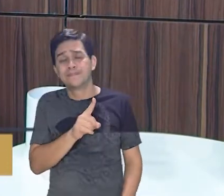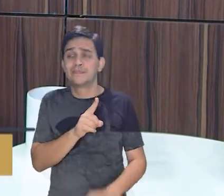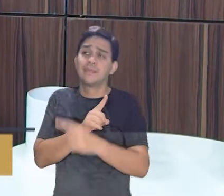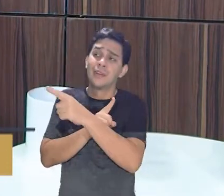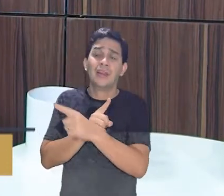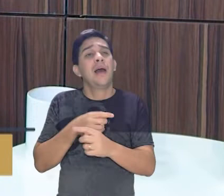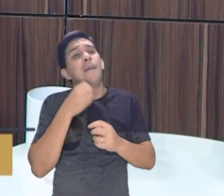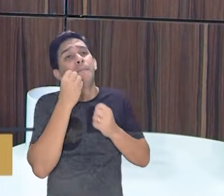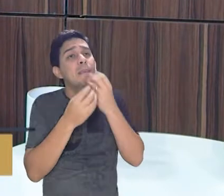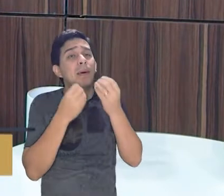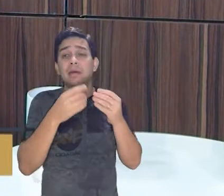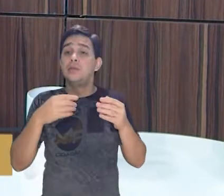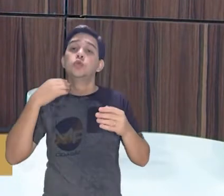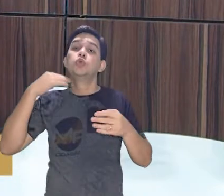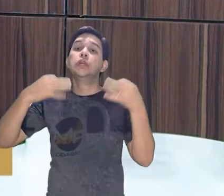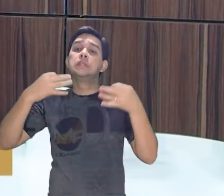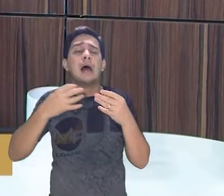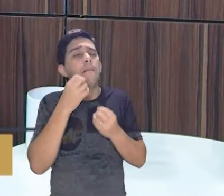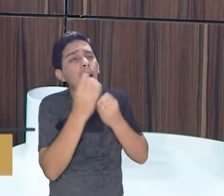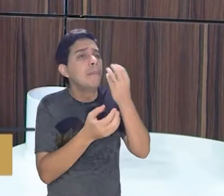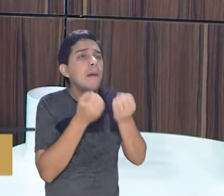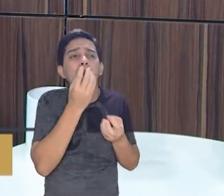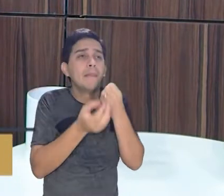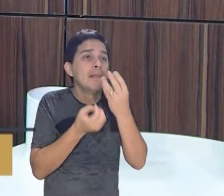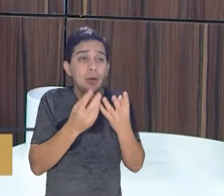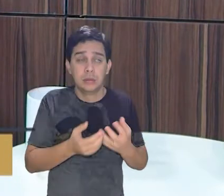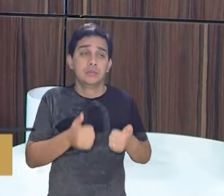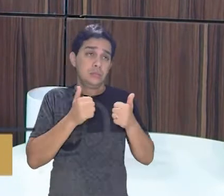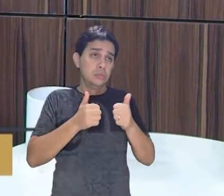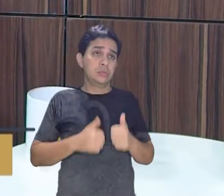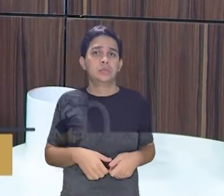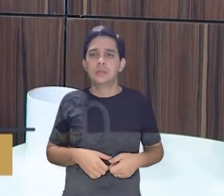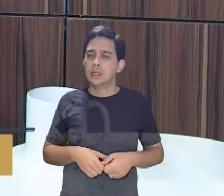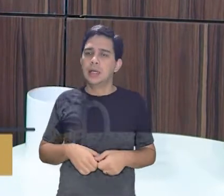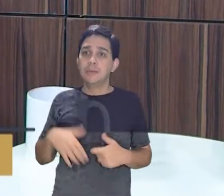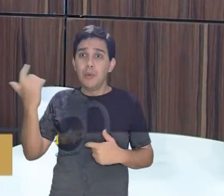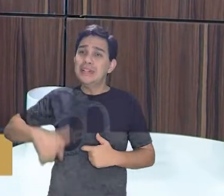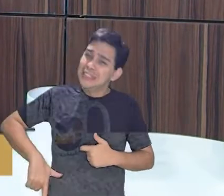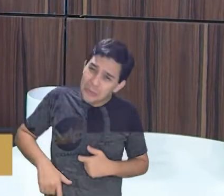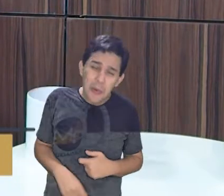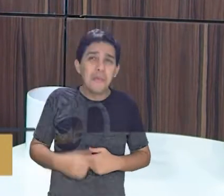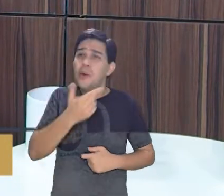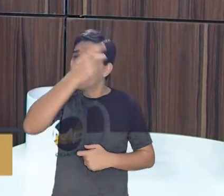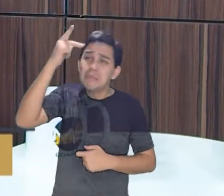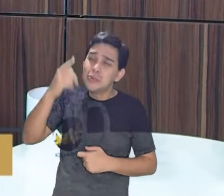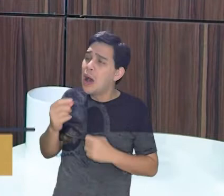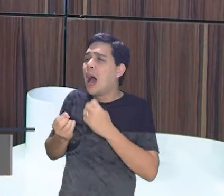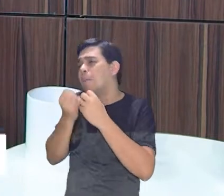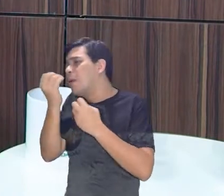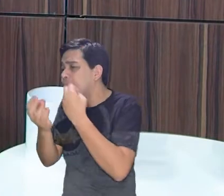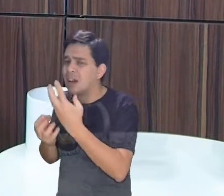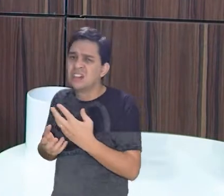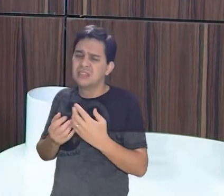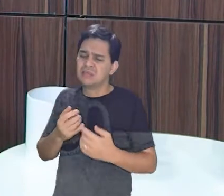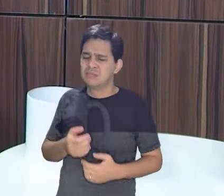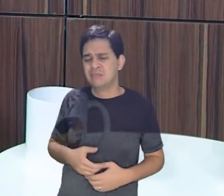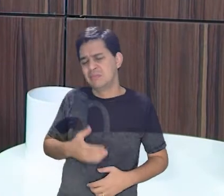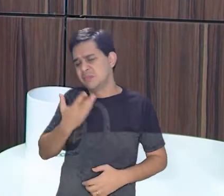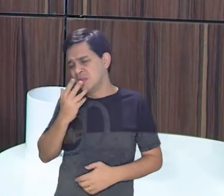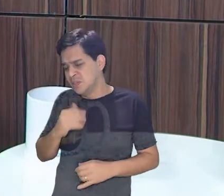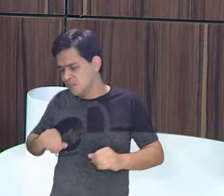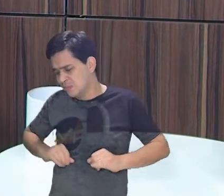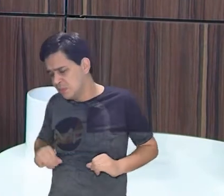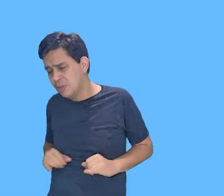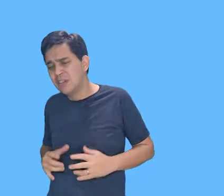tenha uma nova experiência negativa a partir de cada relato desse. Então, quando a lei